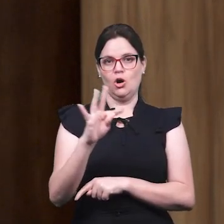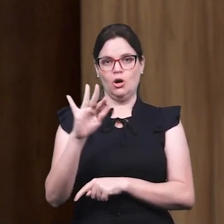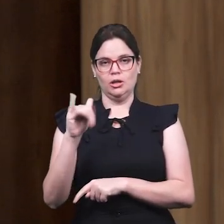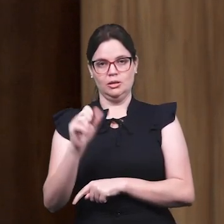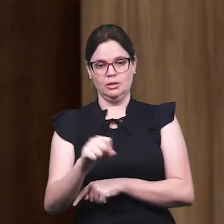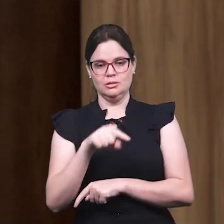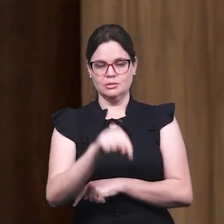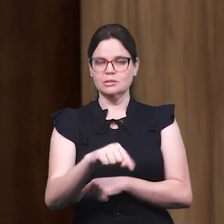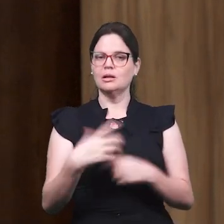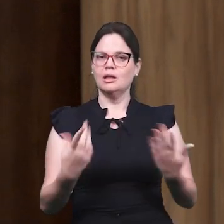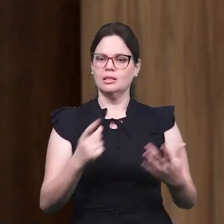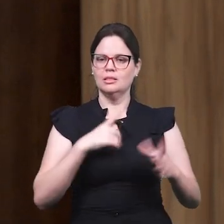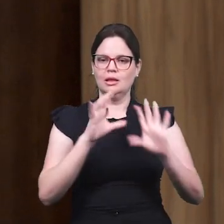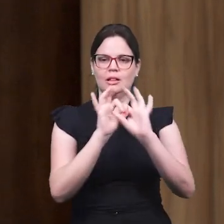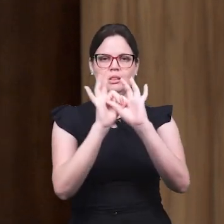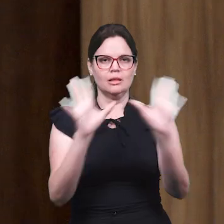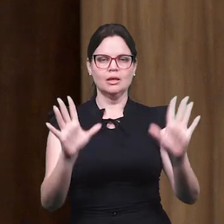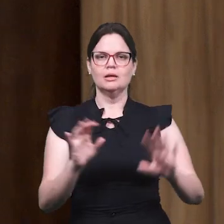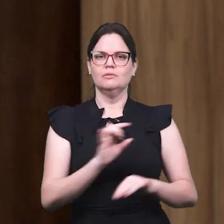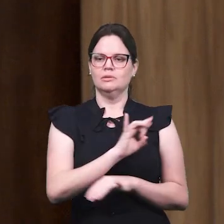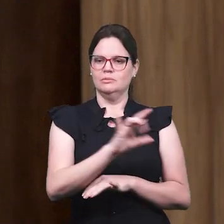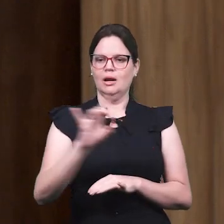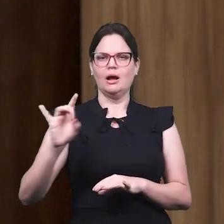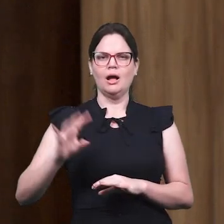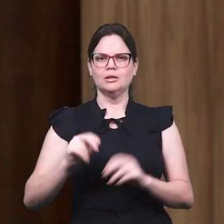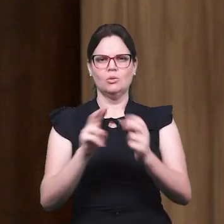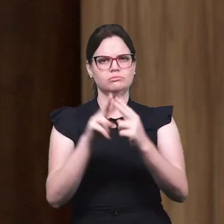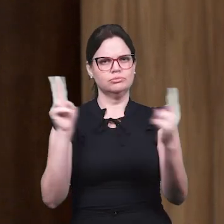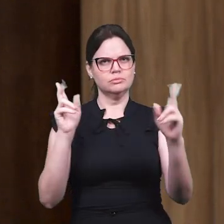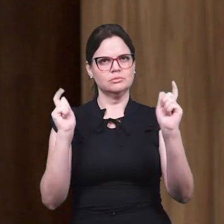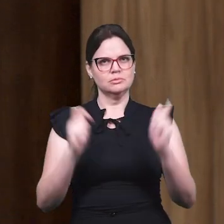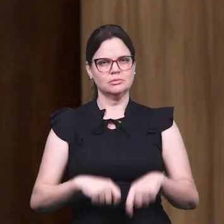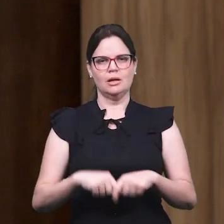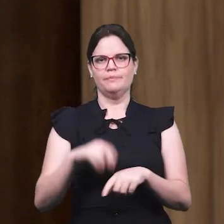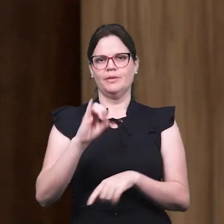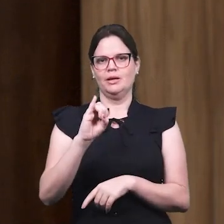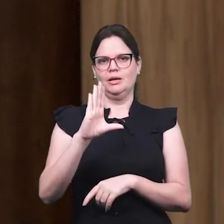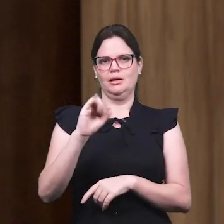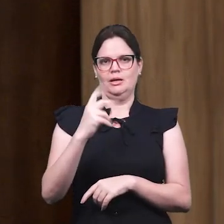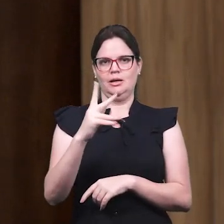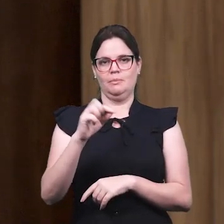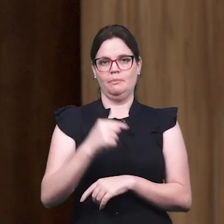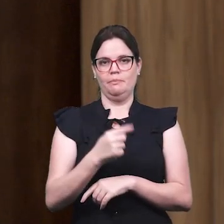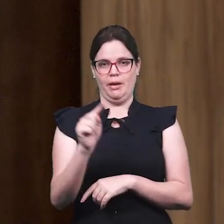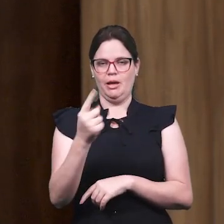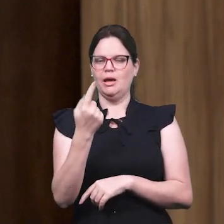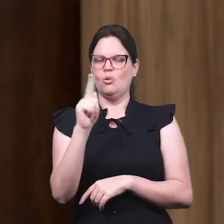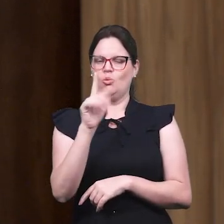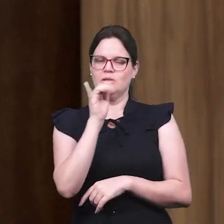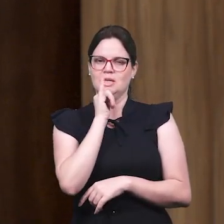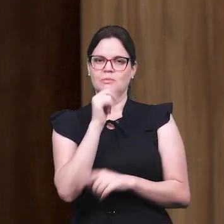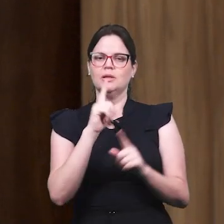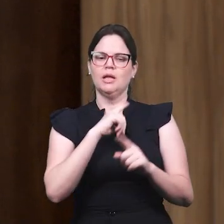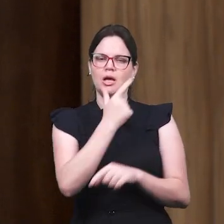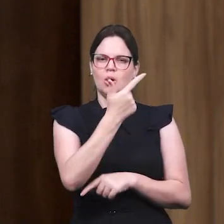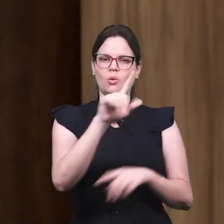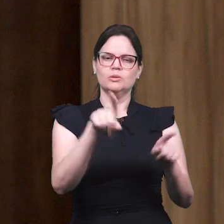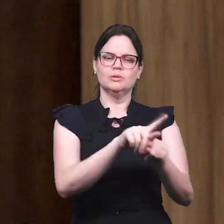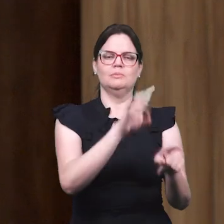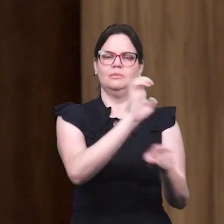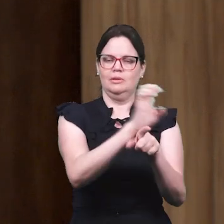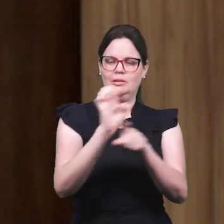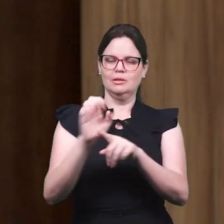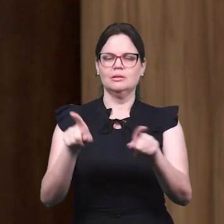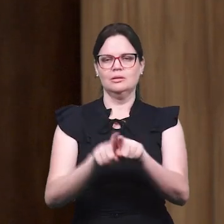ali disponível nas plataformas online. O Incapé é um exemplo, mas existem outras plataformas de outros estados